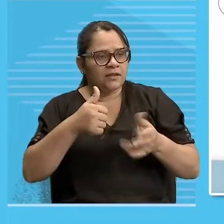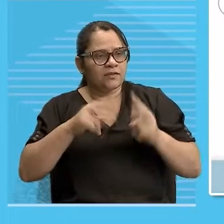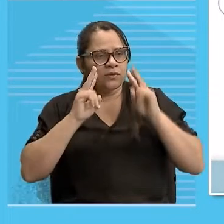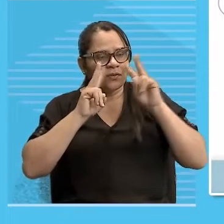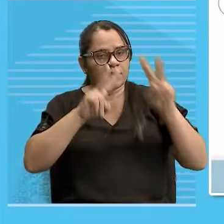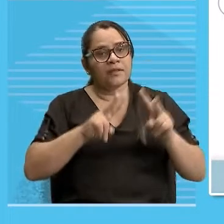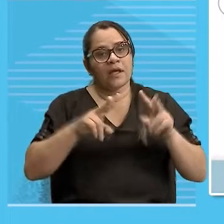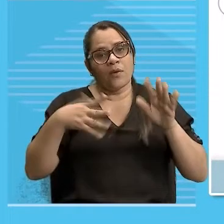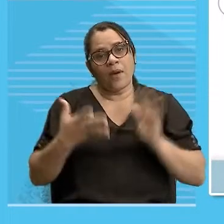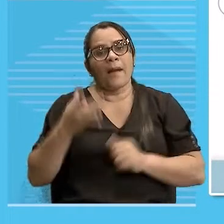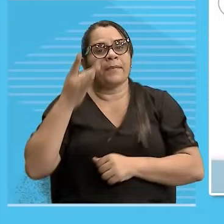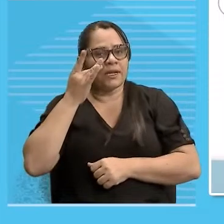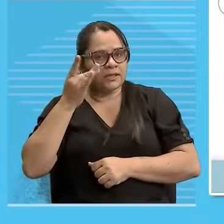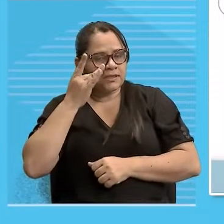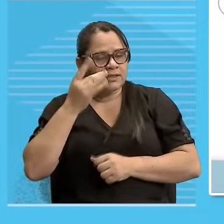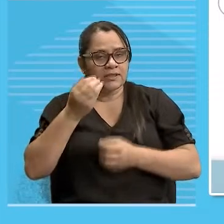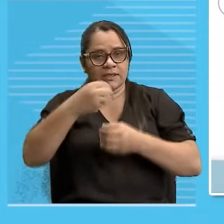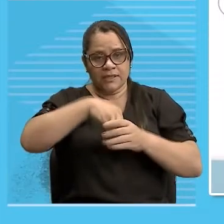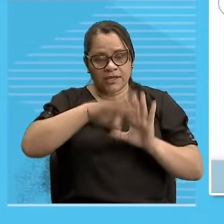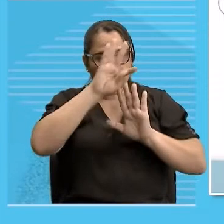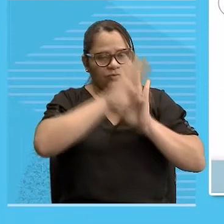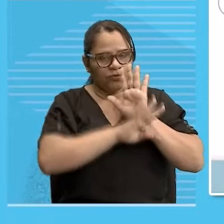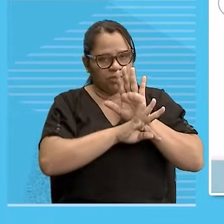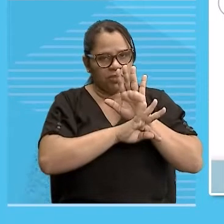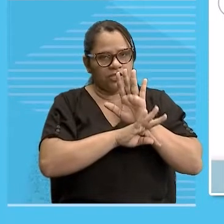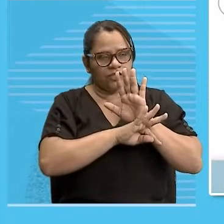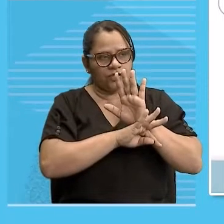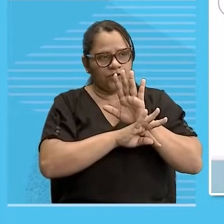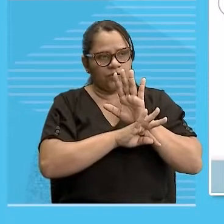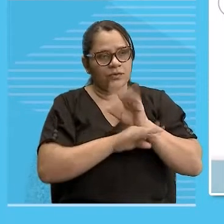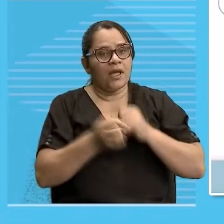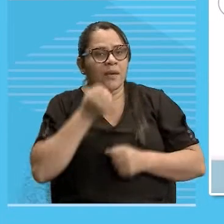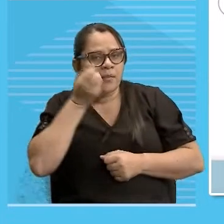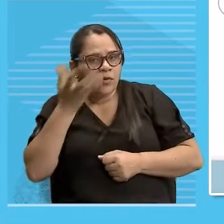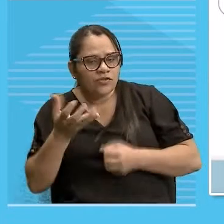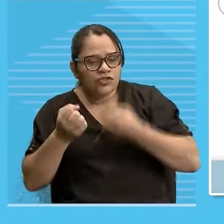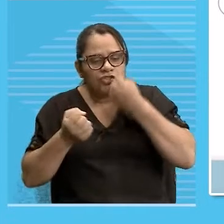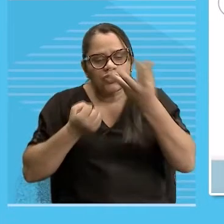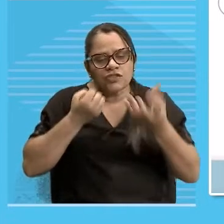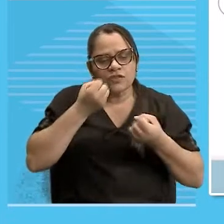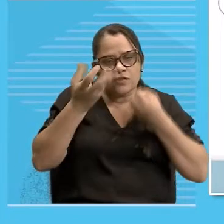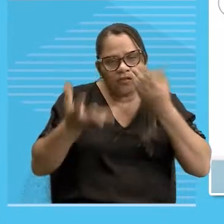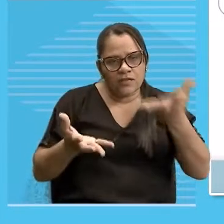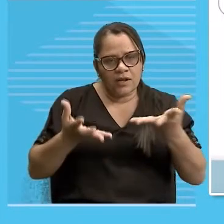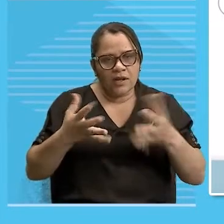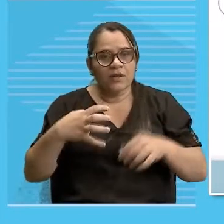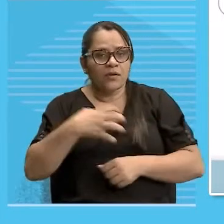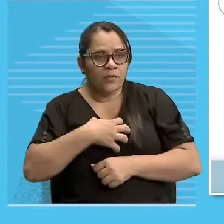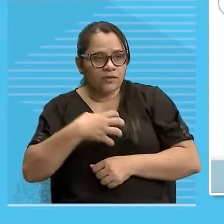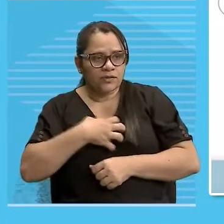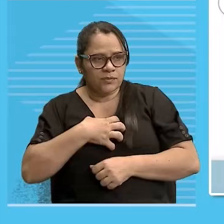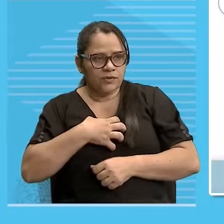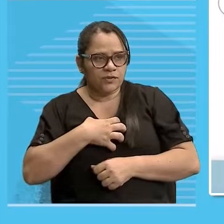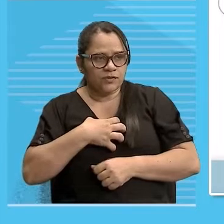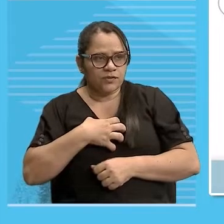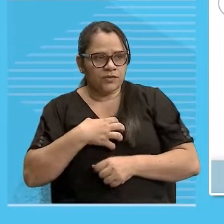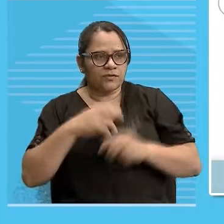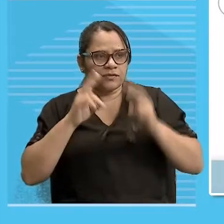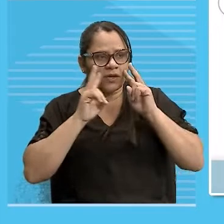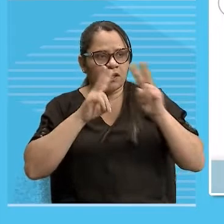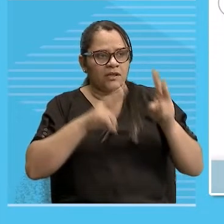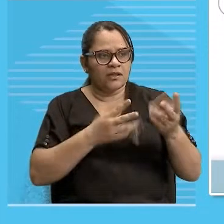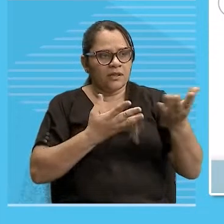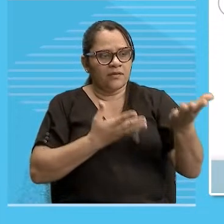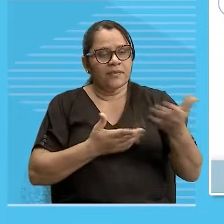interjeições também é um forte indício da predominância da função emotiva ou expressiva, ou pelo menos se não predominar, que essa função está